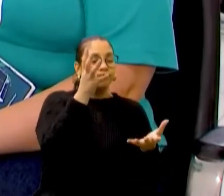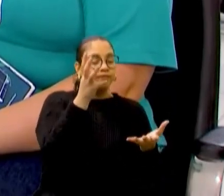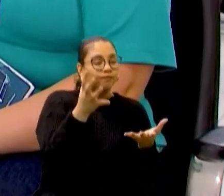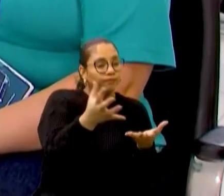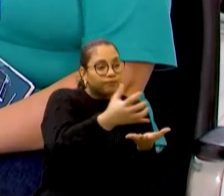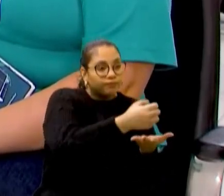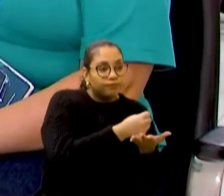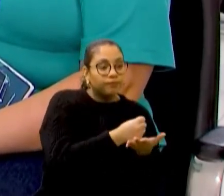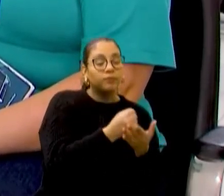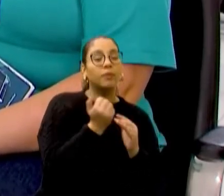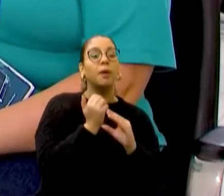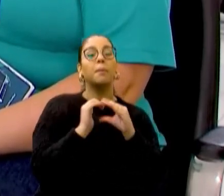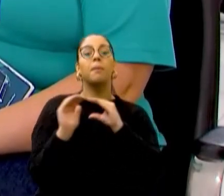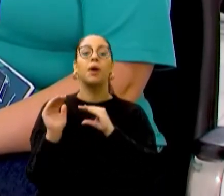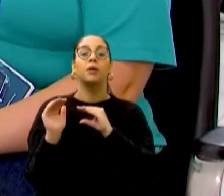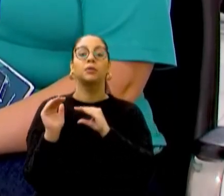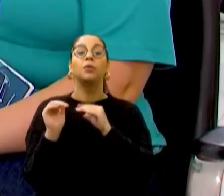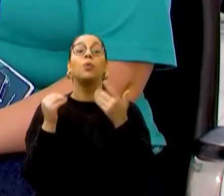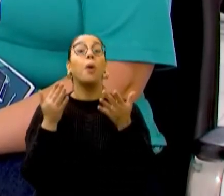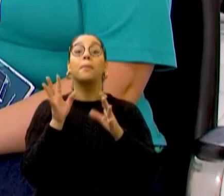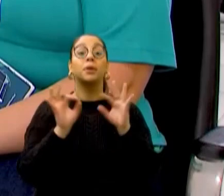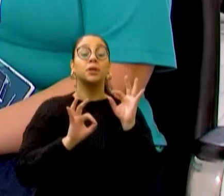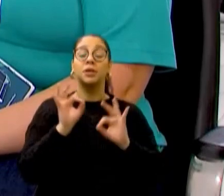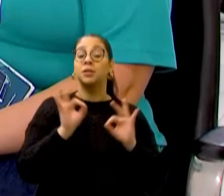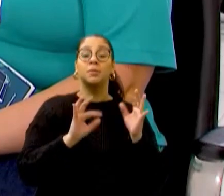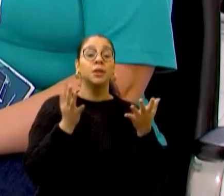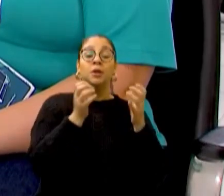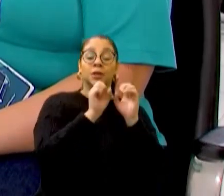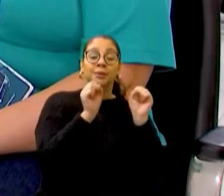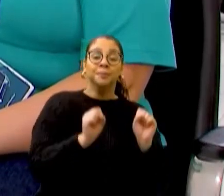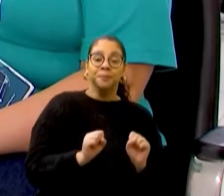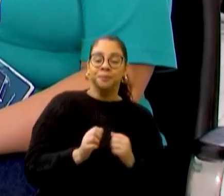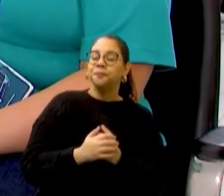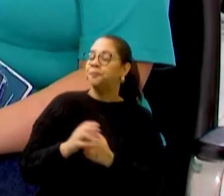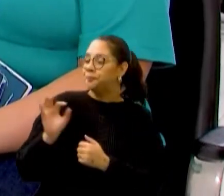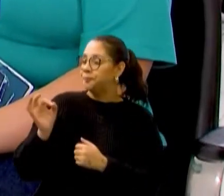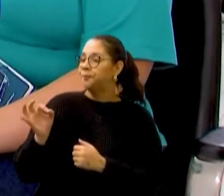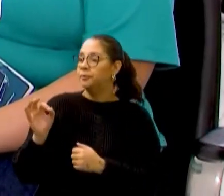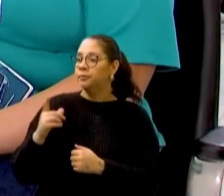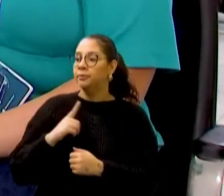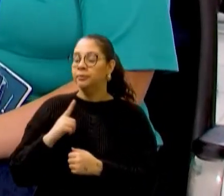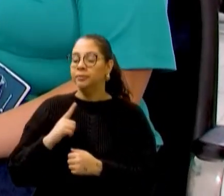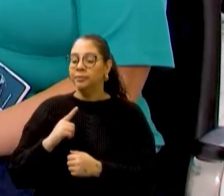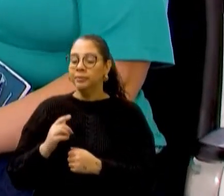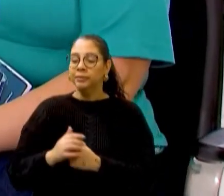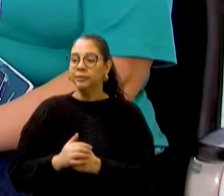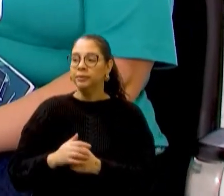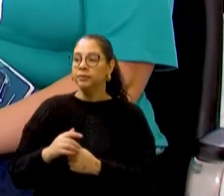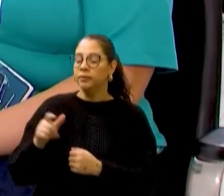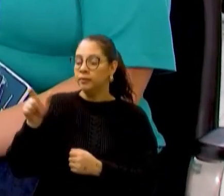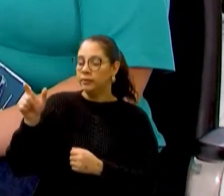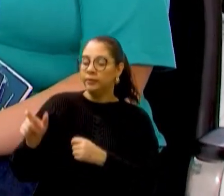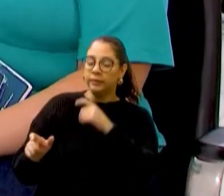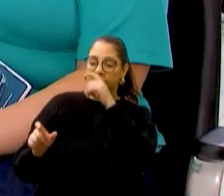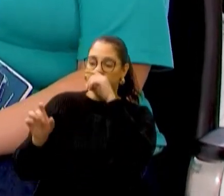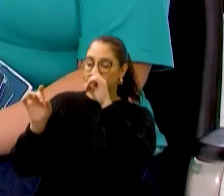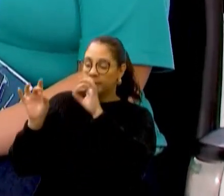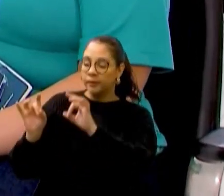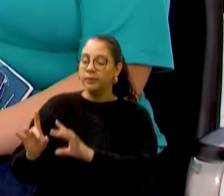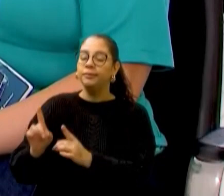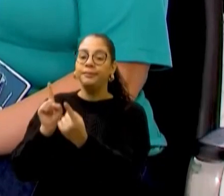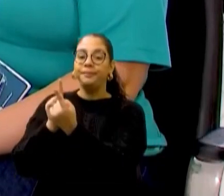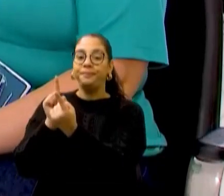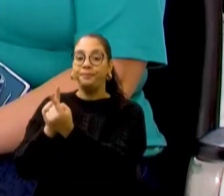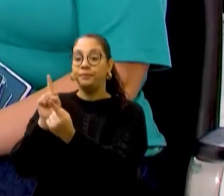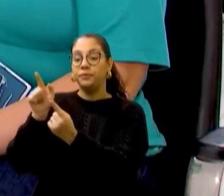capta toda essa informação e Repassa para onde qual que é o planejamento Qual que é o sistema nós temos um uma pessoa